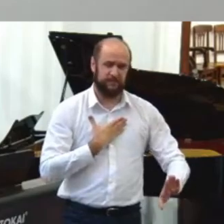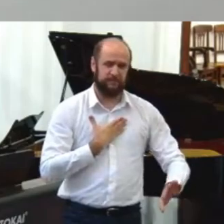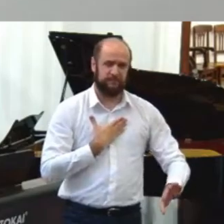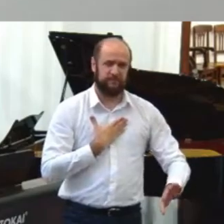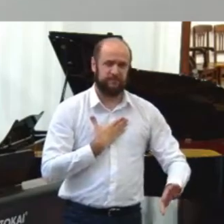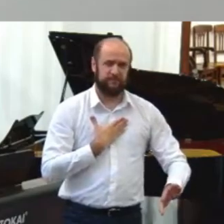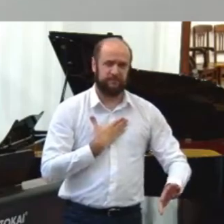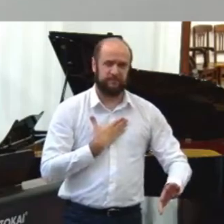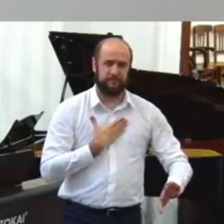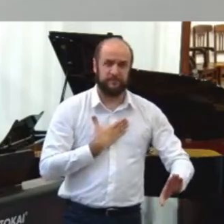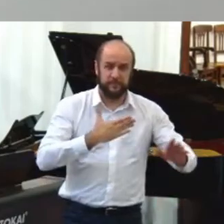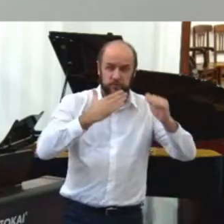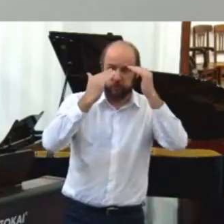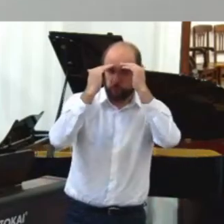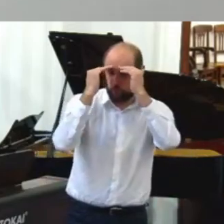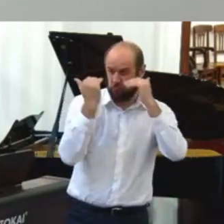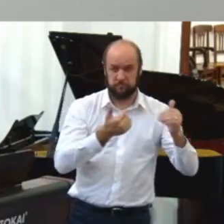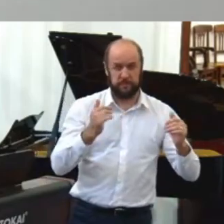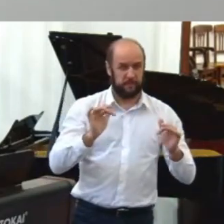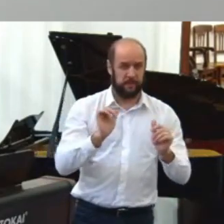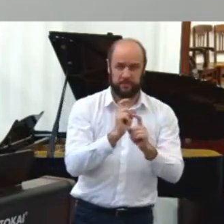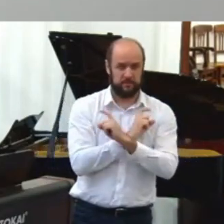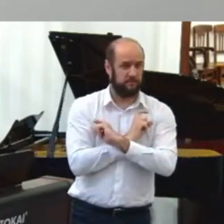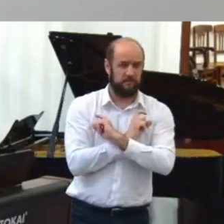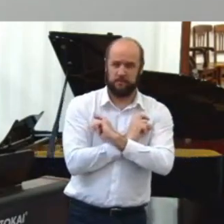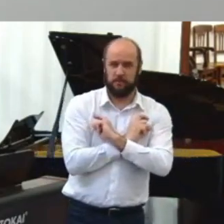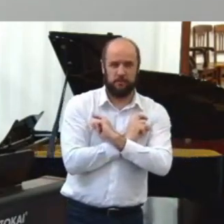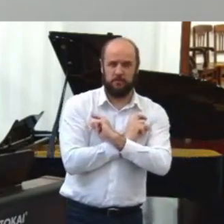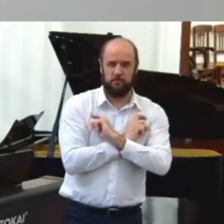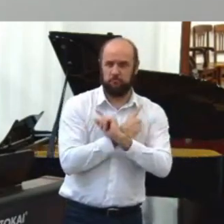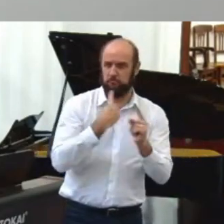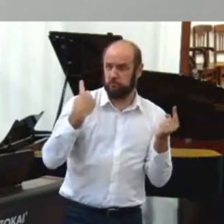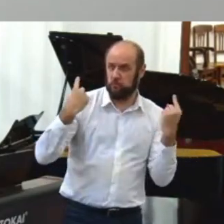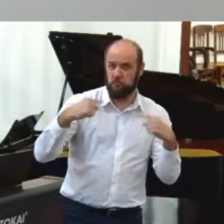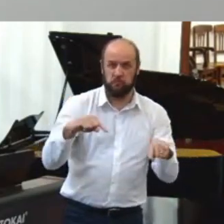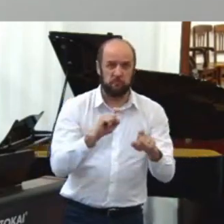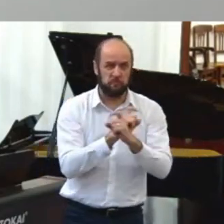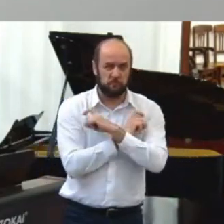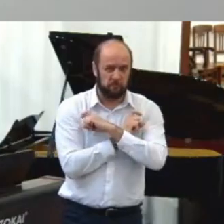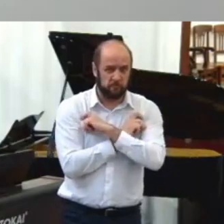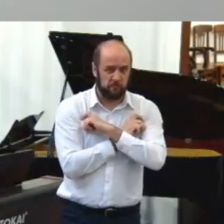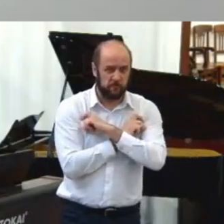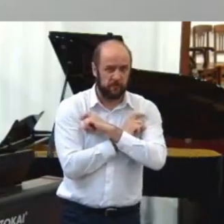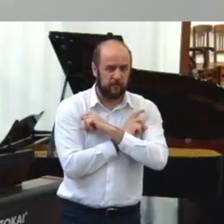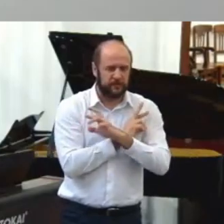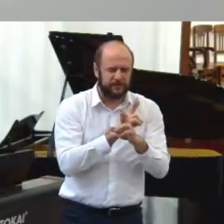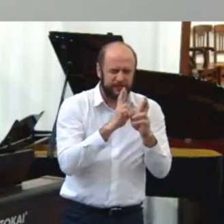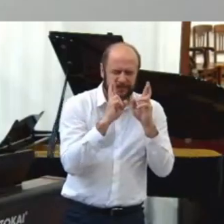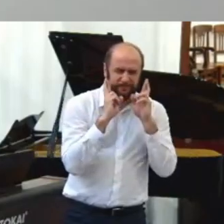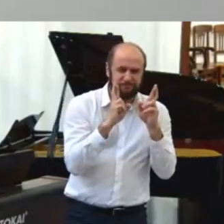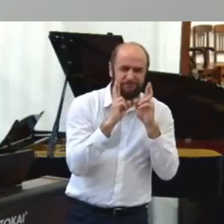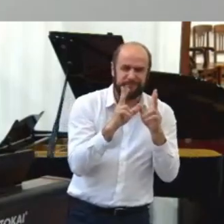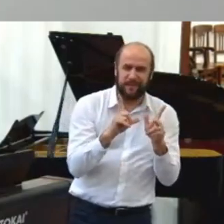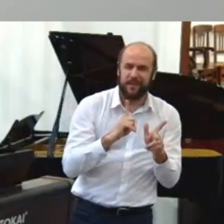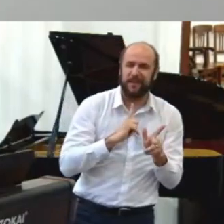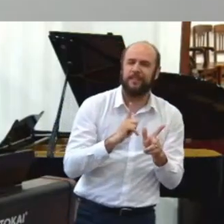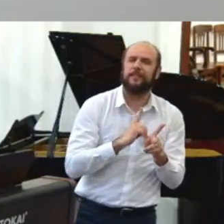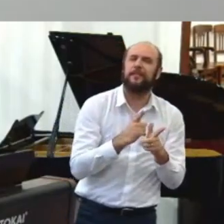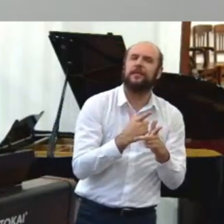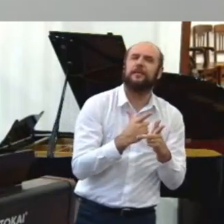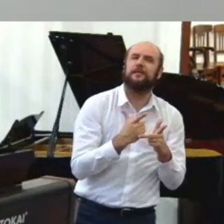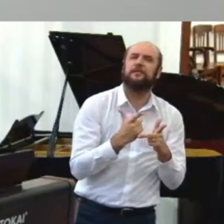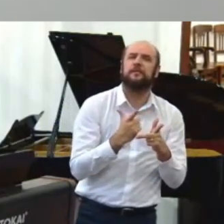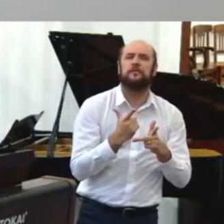Joquebede desobedece, desafia a Faraó e espera em algo que os seus olhos não veem. O Estado